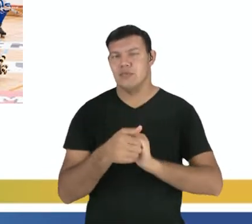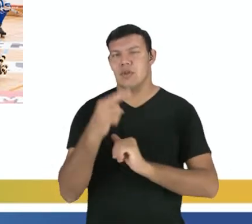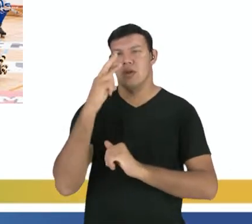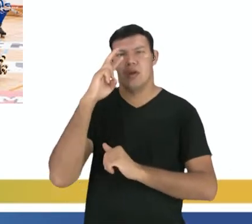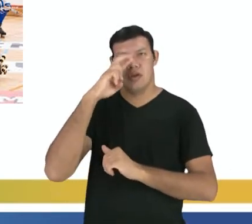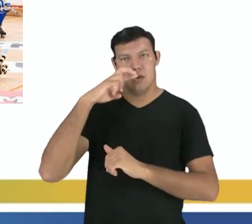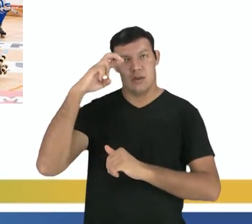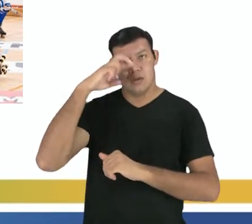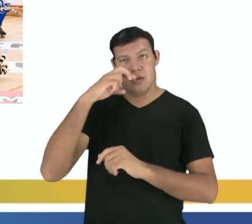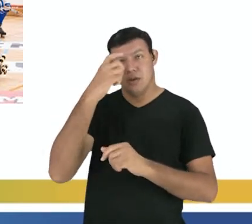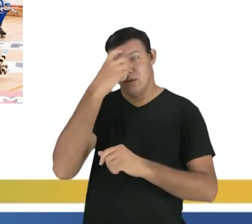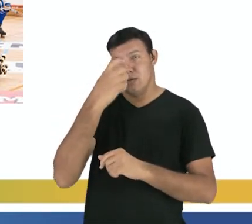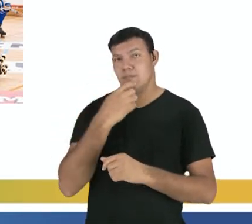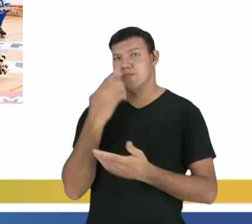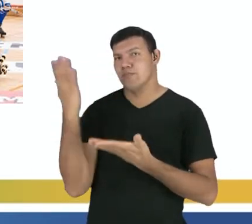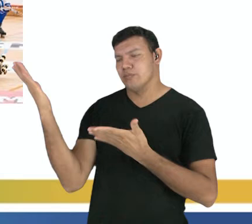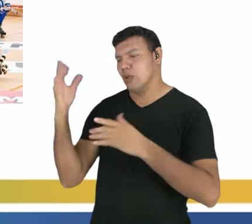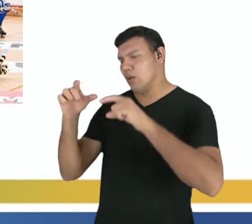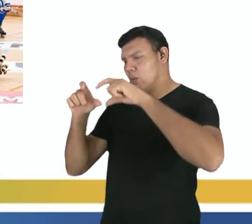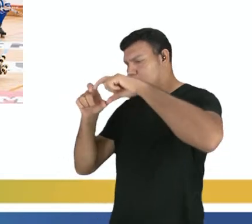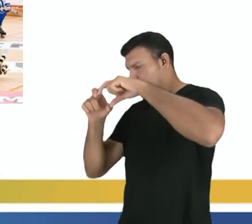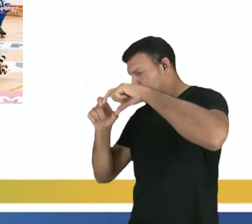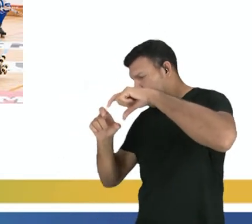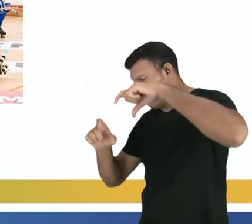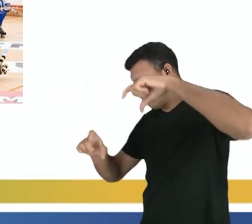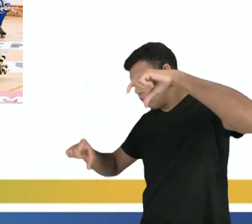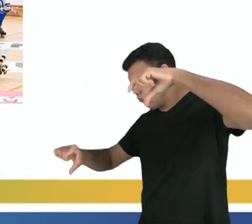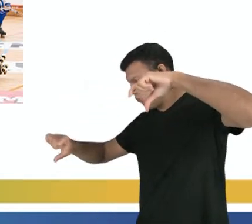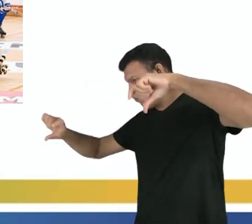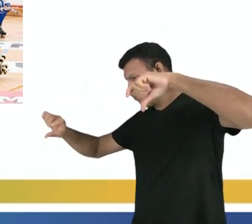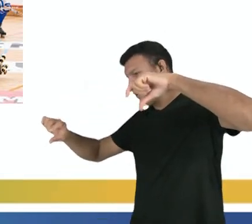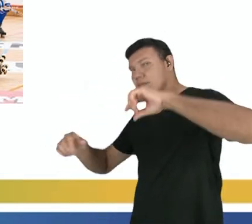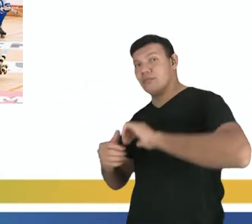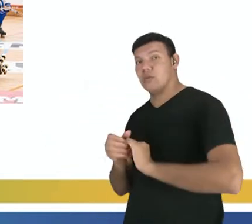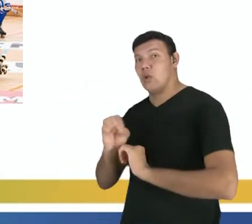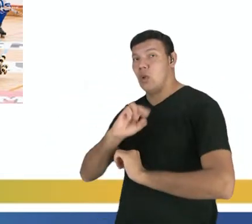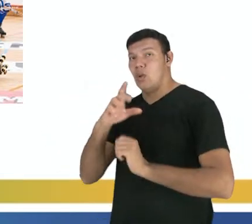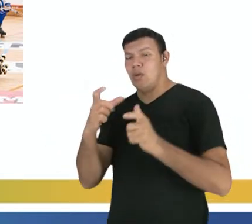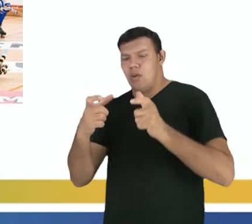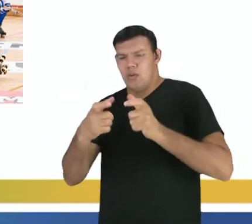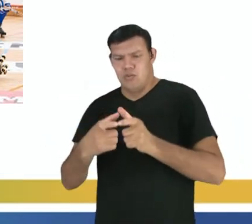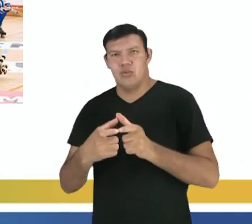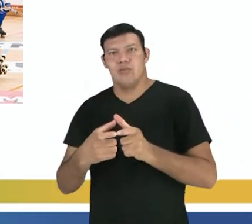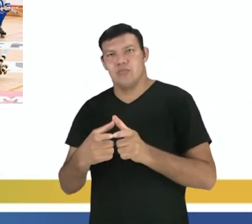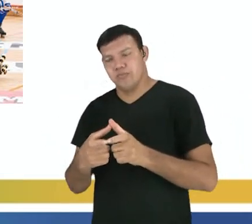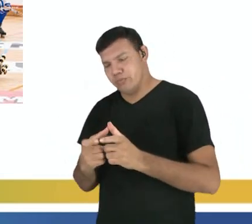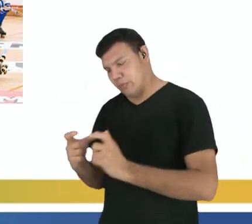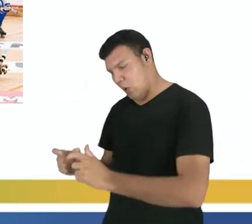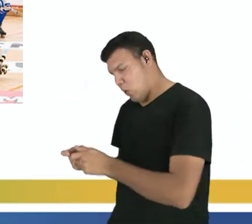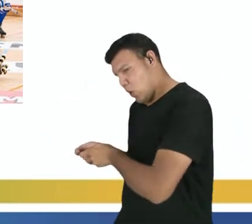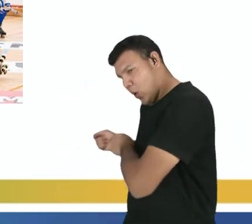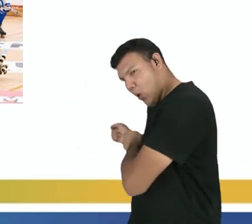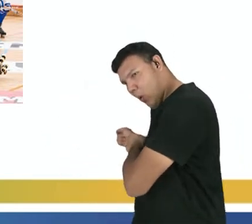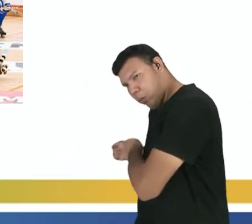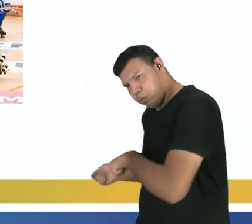na imagem a presença do bastão. E pode ser uma bola ou um disco que precisa ser arremessado no